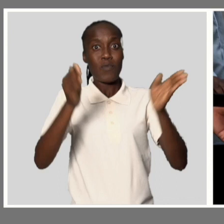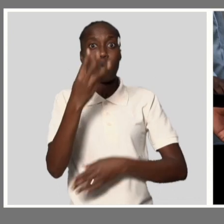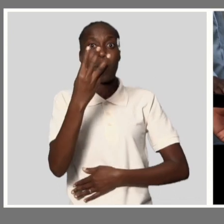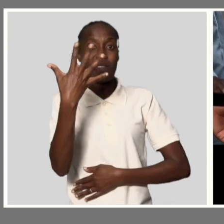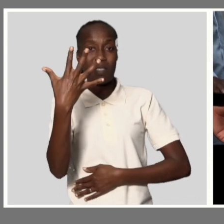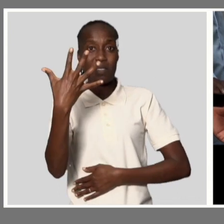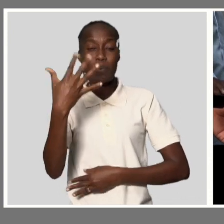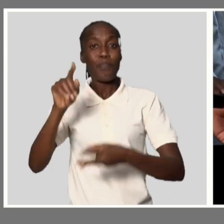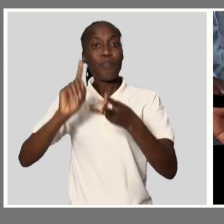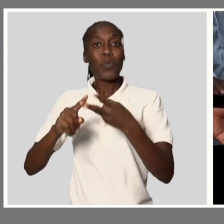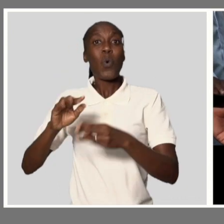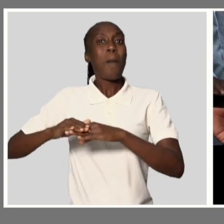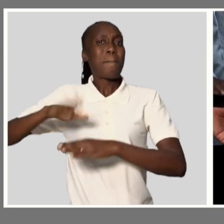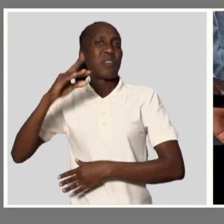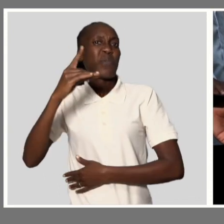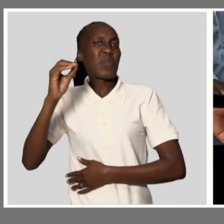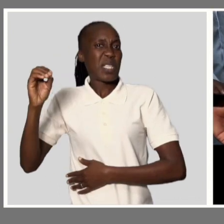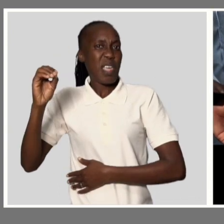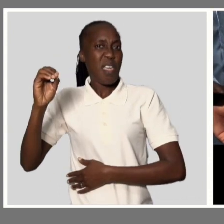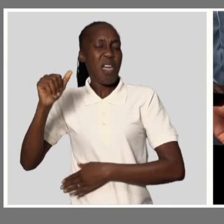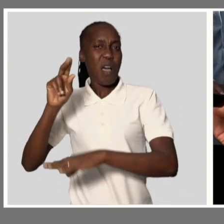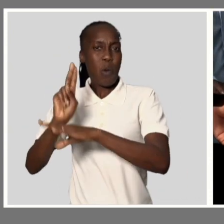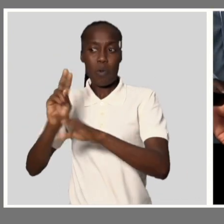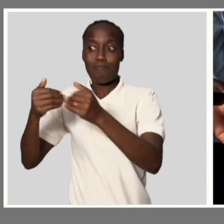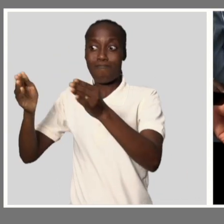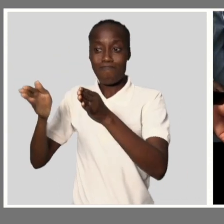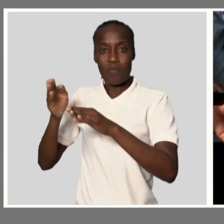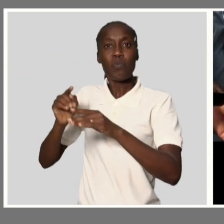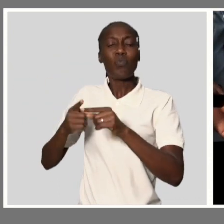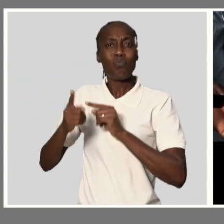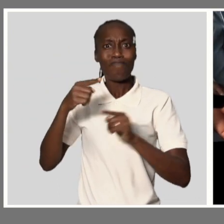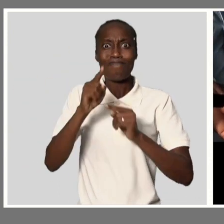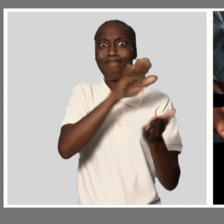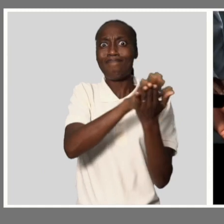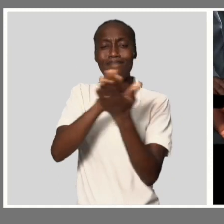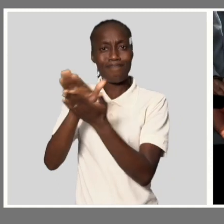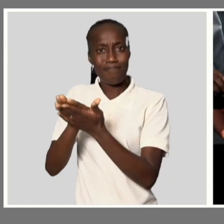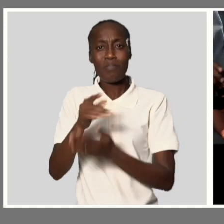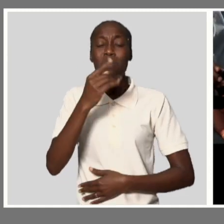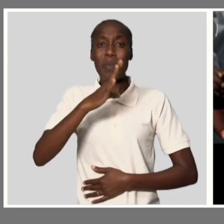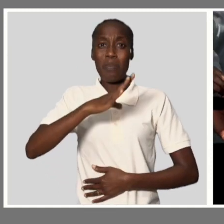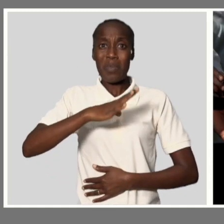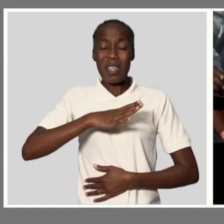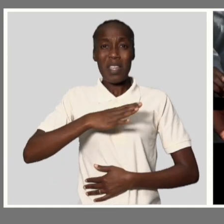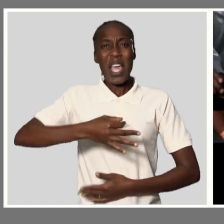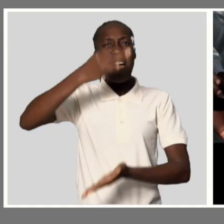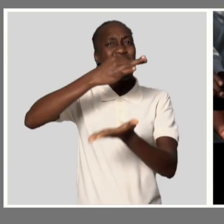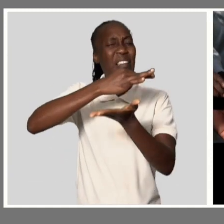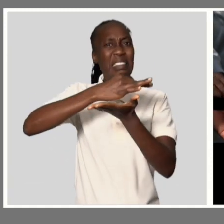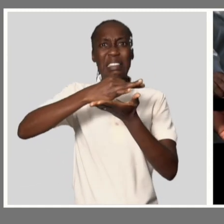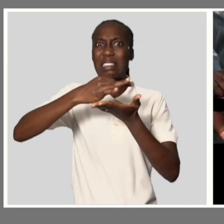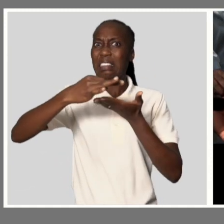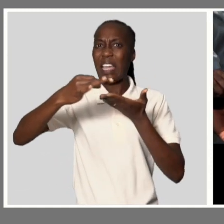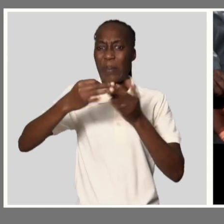100 alunos se formos para a periferia. Então, há muito ainda a se fazer. Para além das questões próprias de